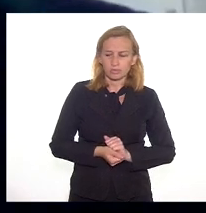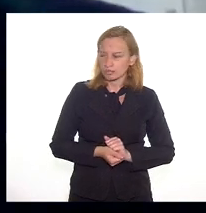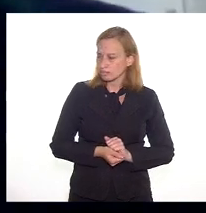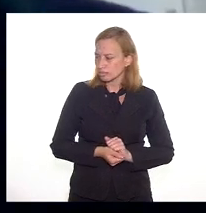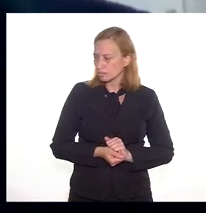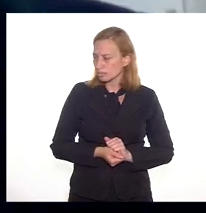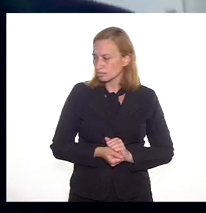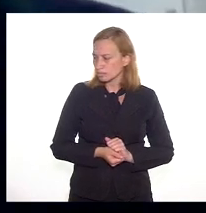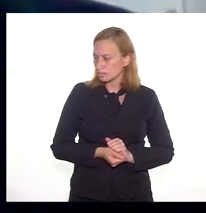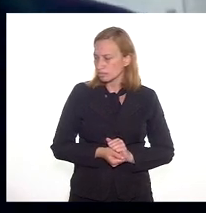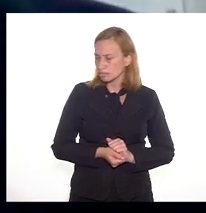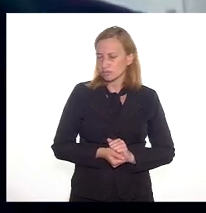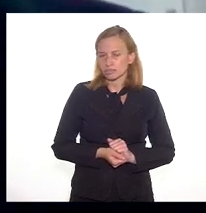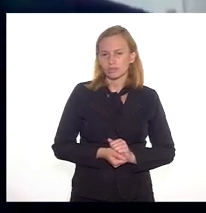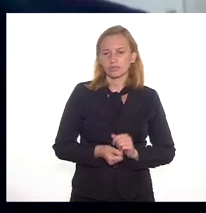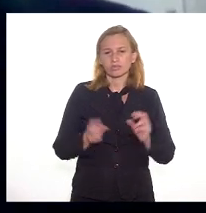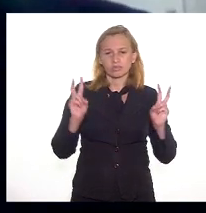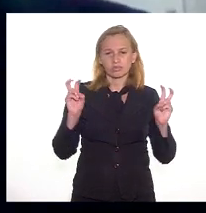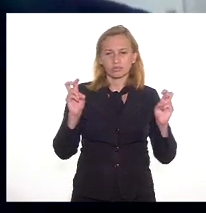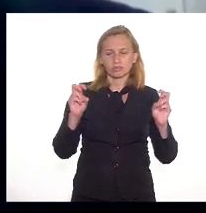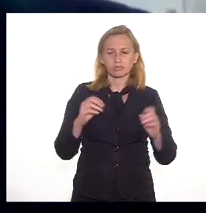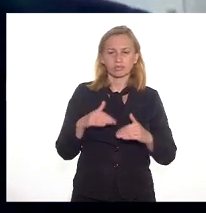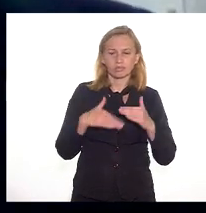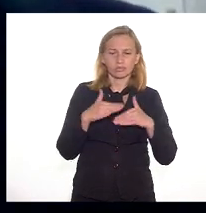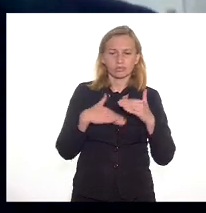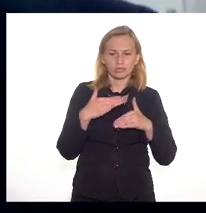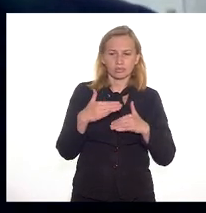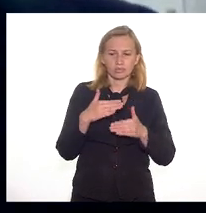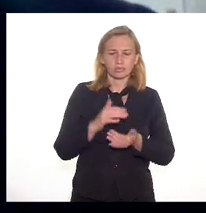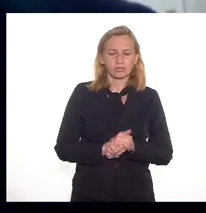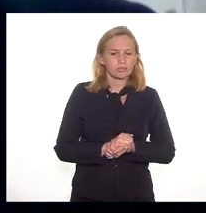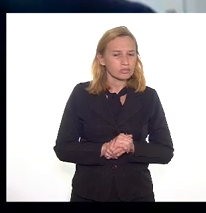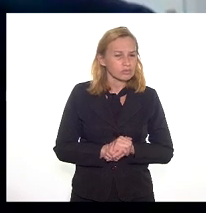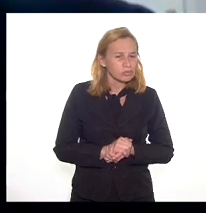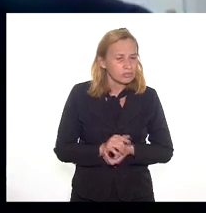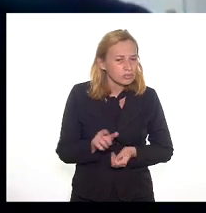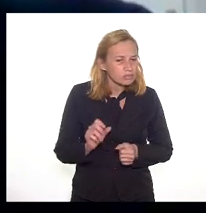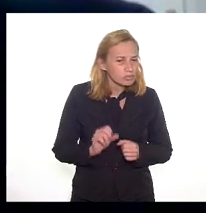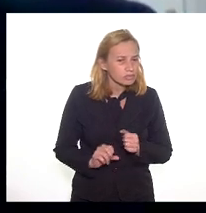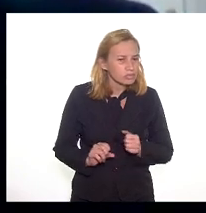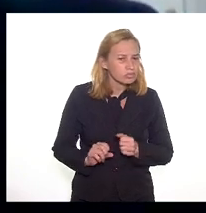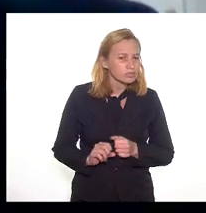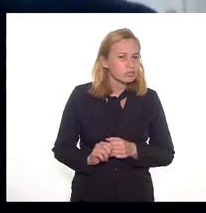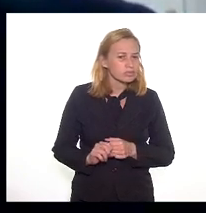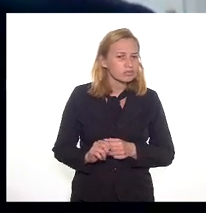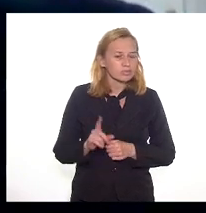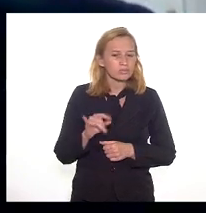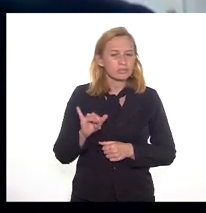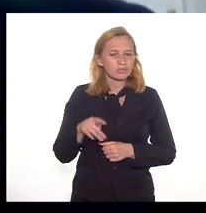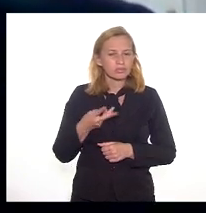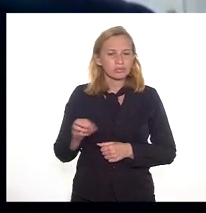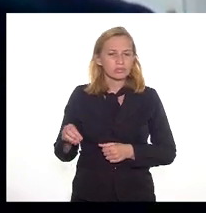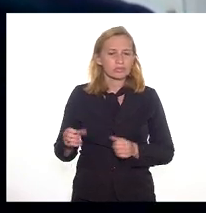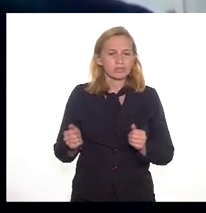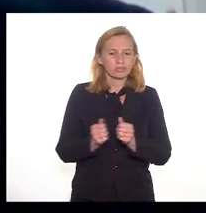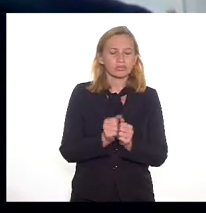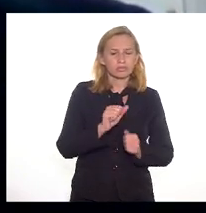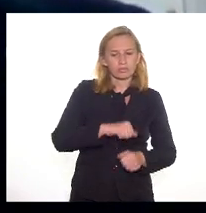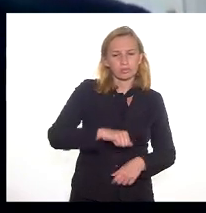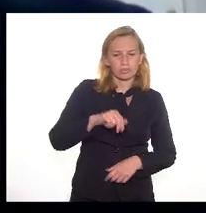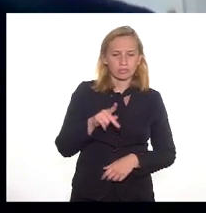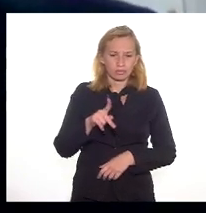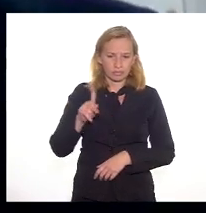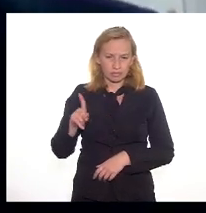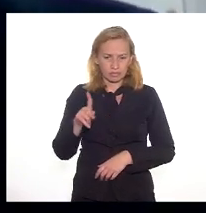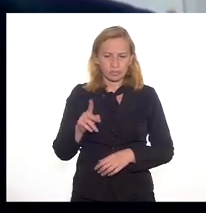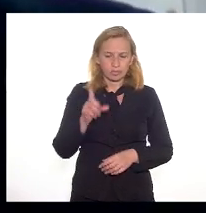Eu não coloco nenhuma culpa nesse processo diretamente, deputada, porque, de novo, quando a gente faz uma licitação junto à ANP, quando a gente adquire